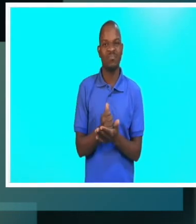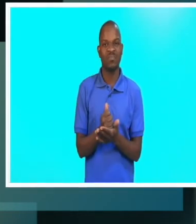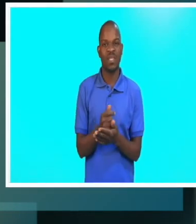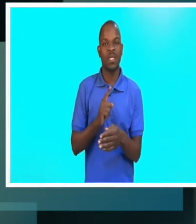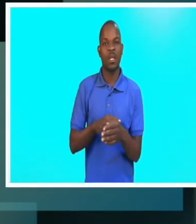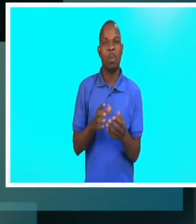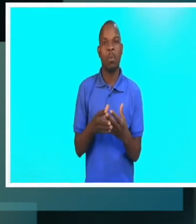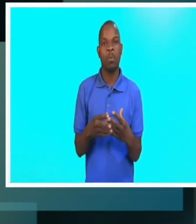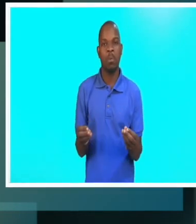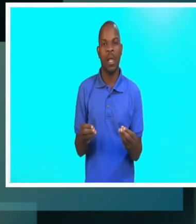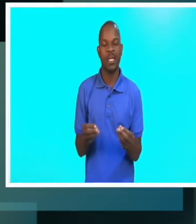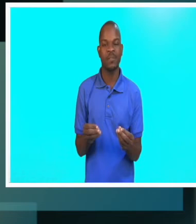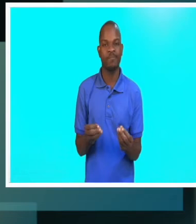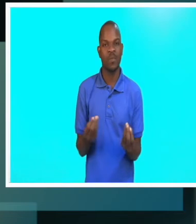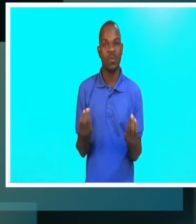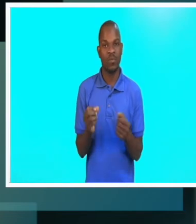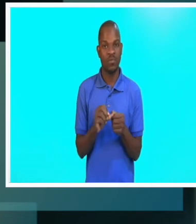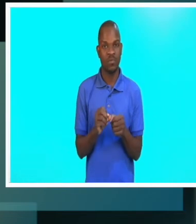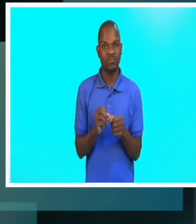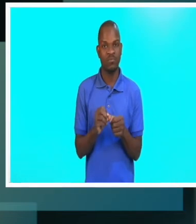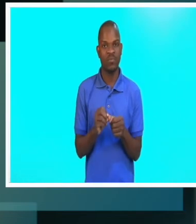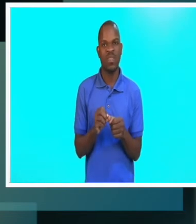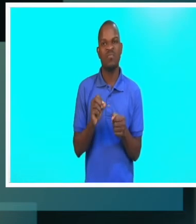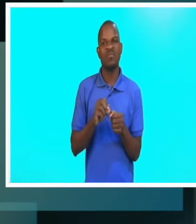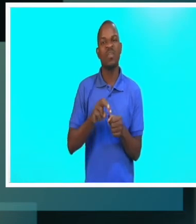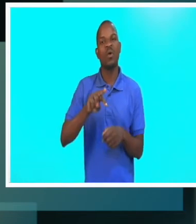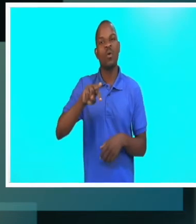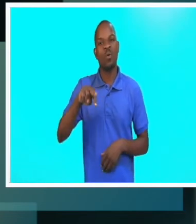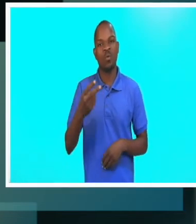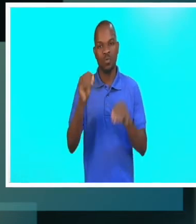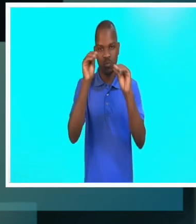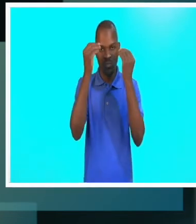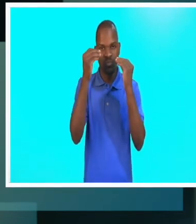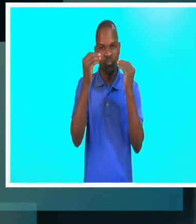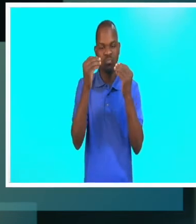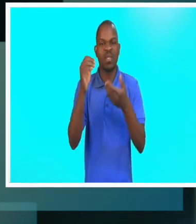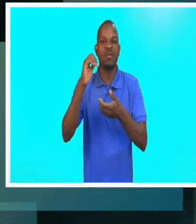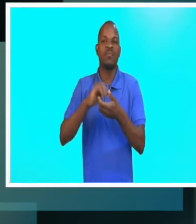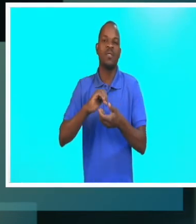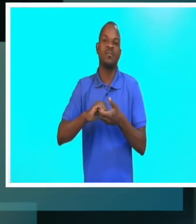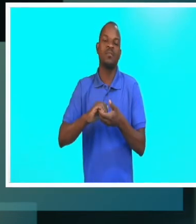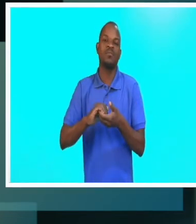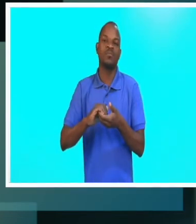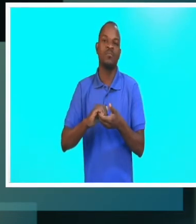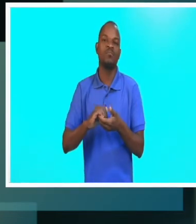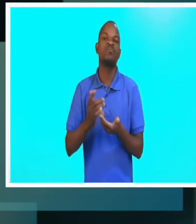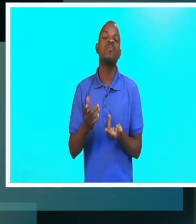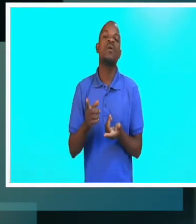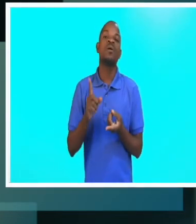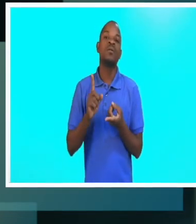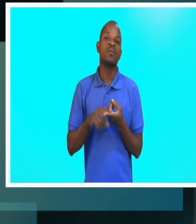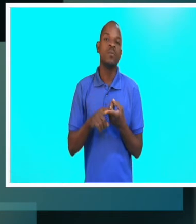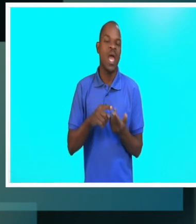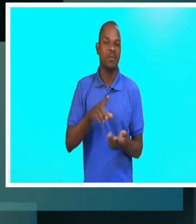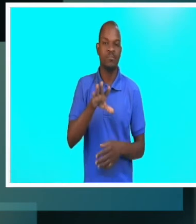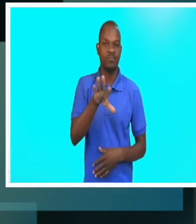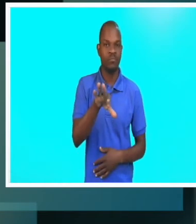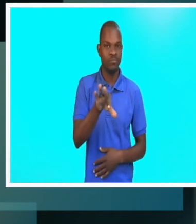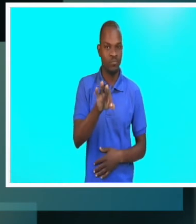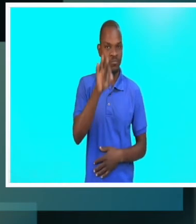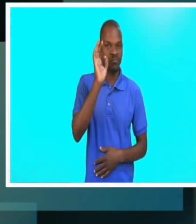está a passar. Então, eu disse, não, se eu concorrer para a literatura, acho que não foge muito, não é? Exatamente. Então,